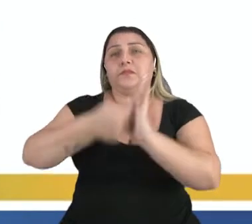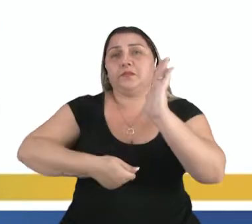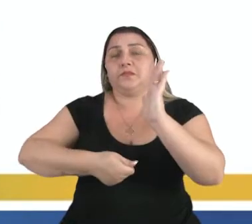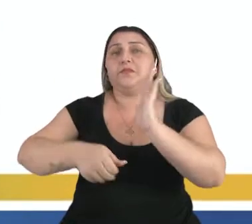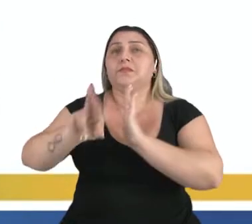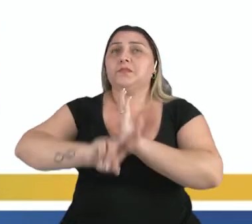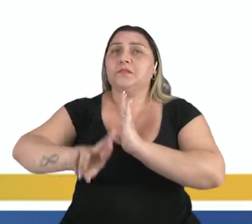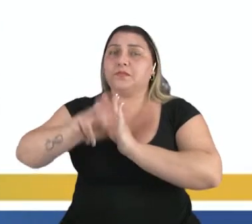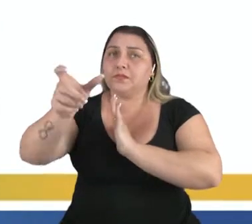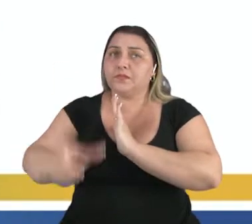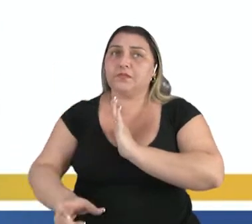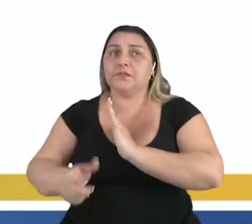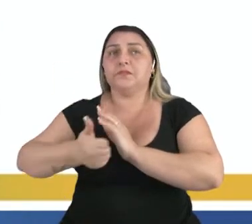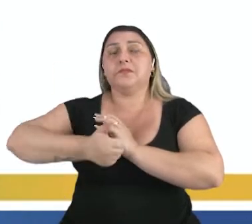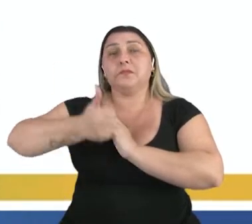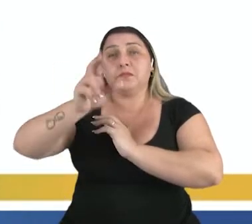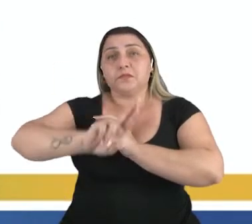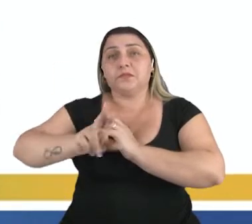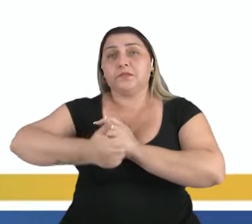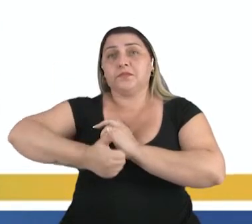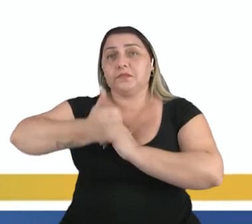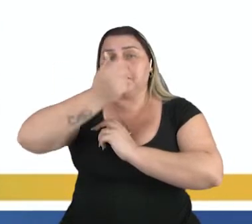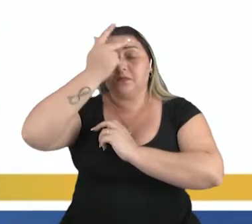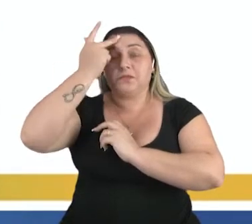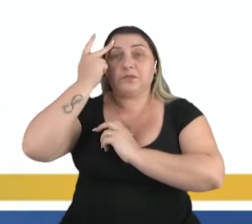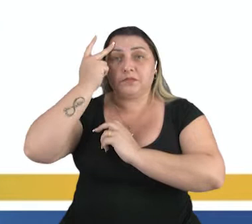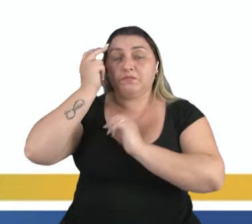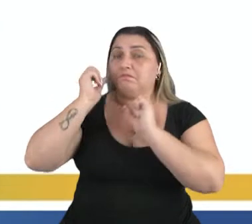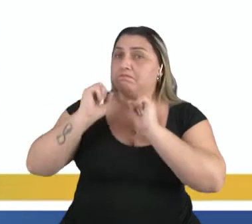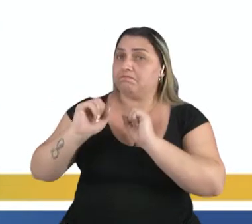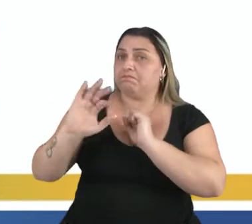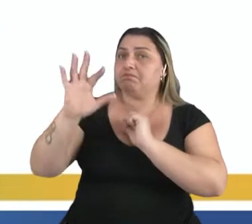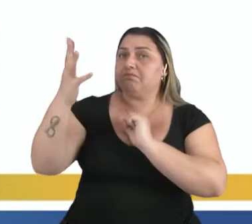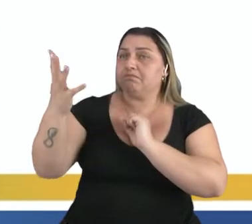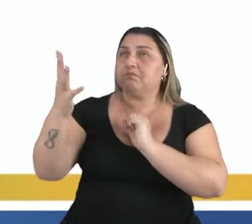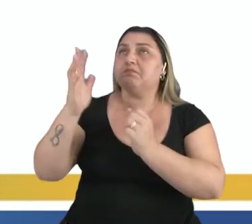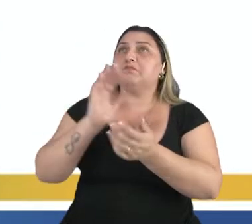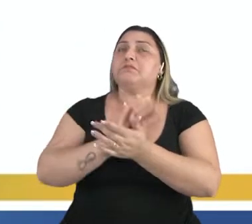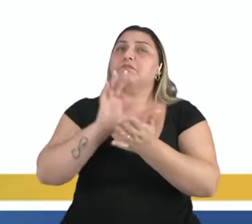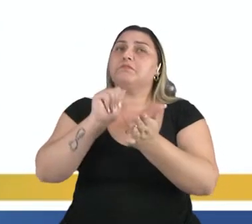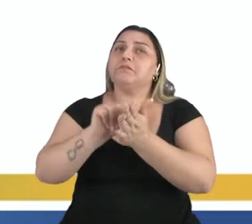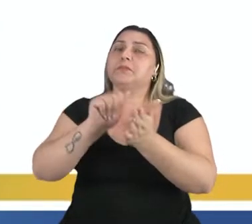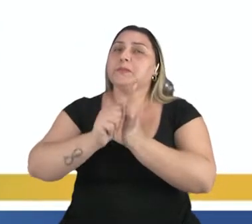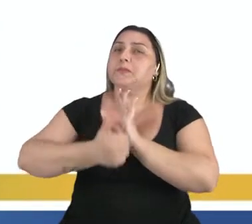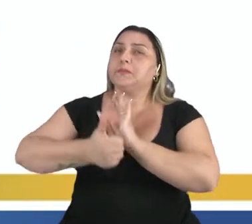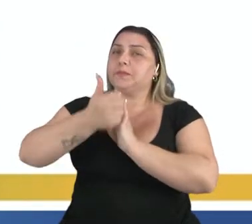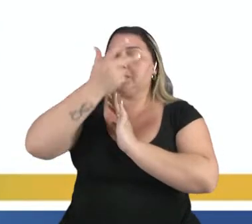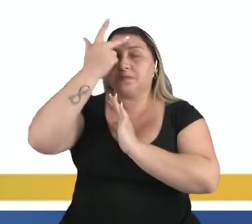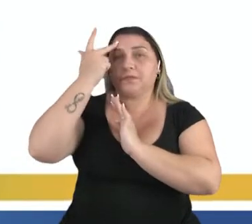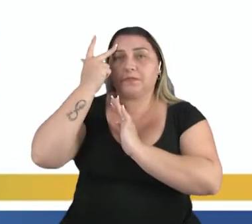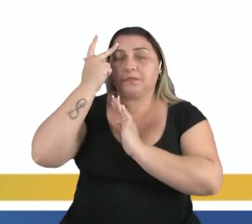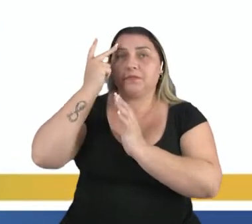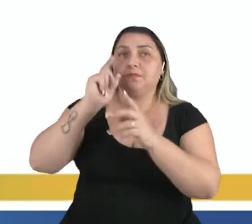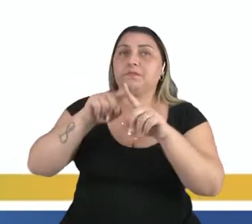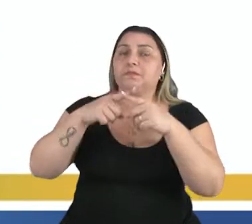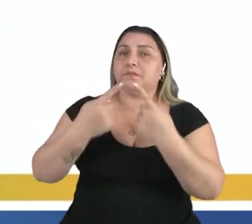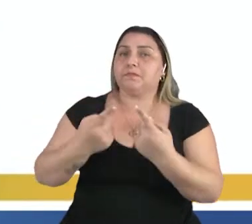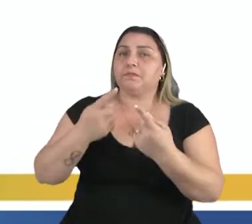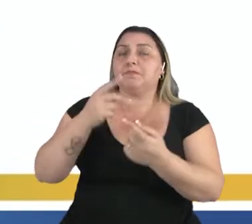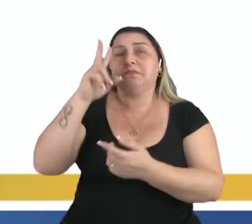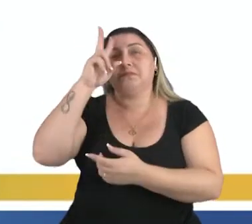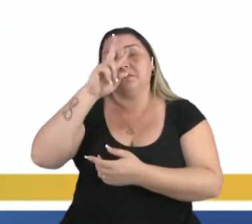eles utilizam a primeira pessoa. Ou seja, pode acontecer que eles escrevam na primeira pessoa. Mas,